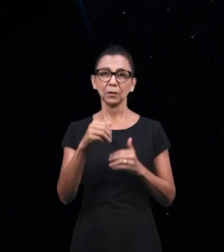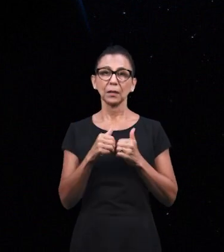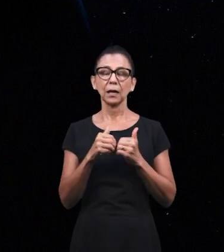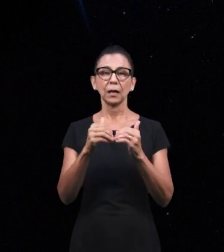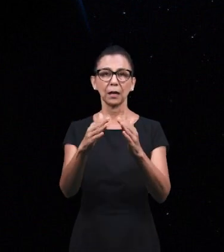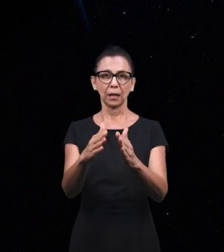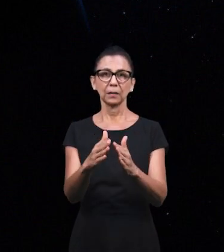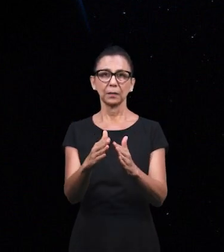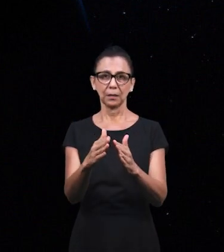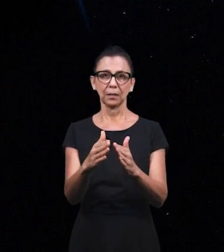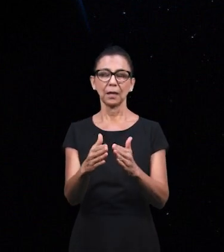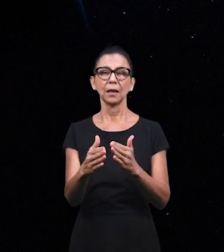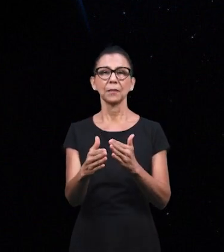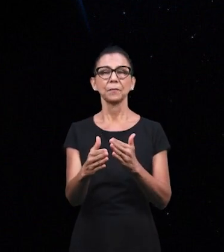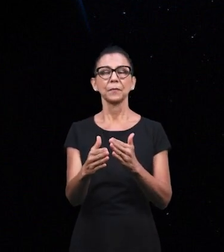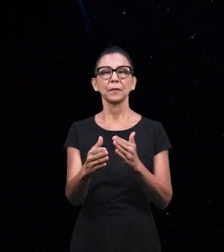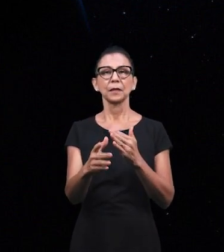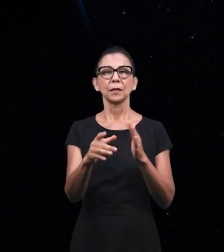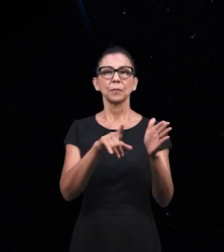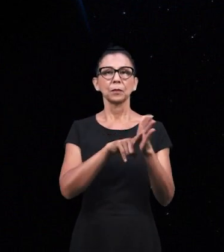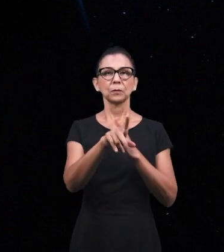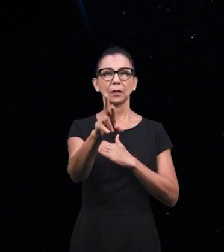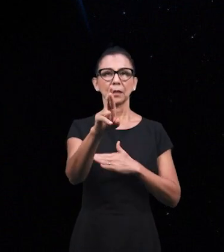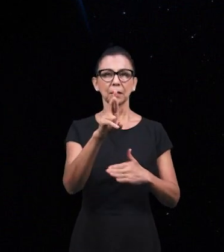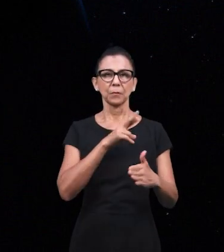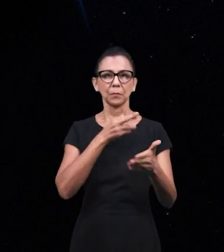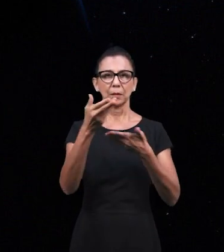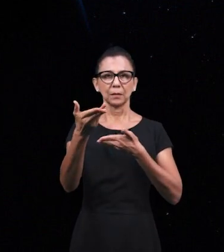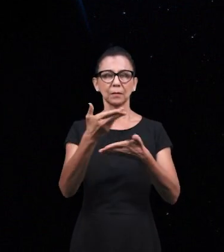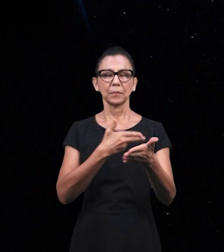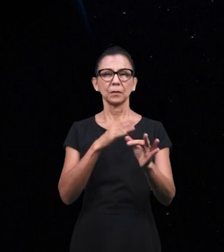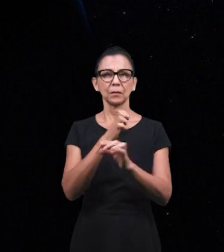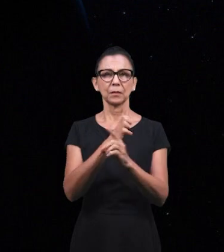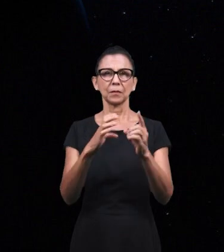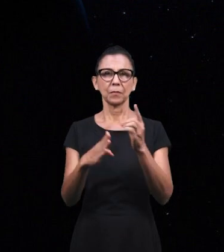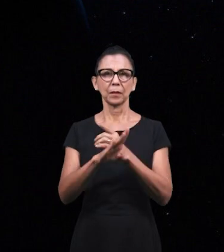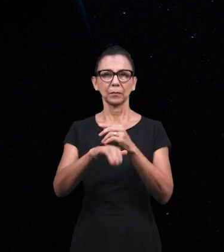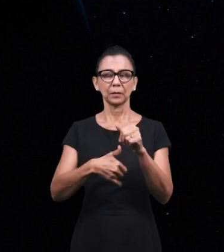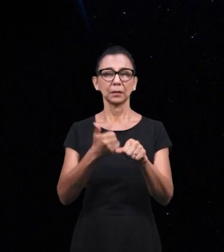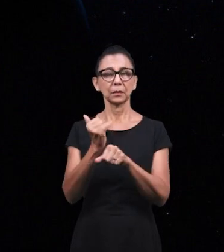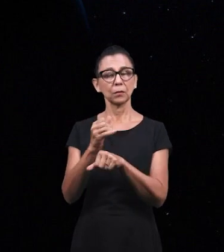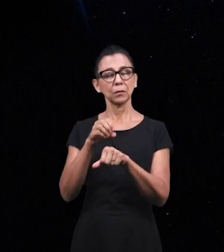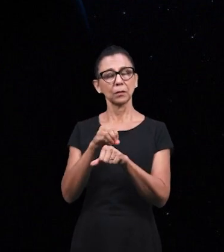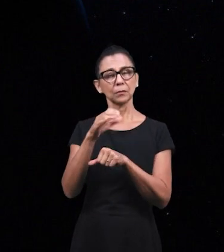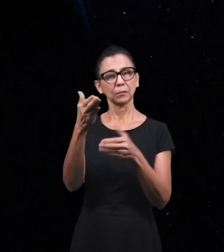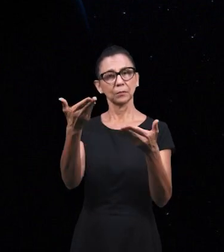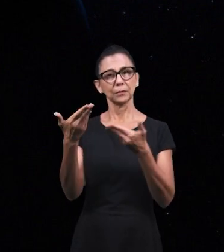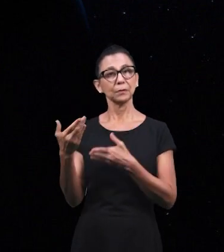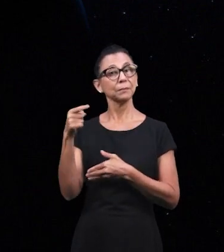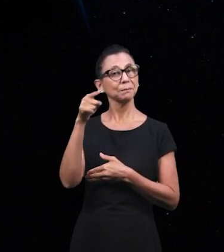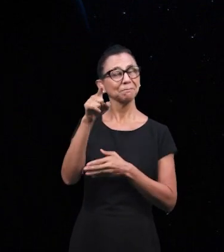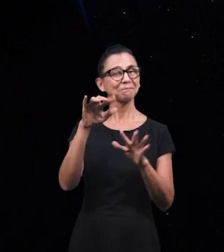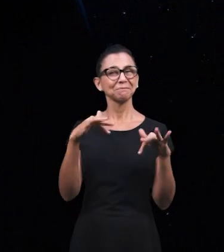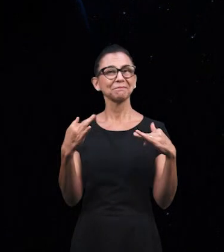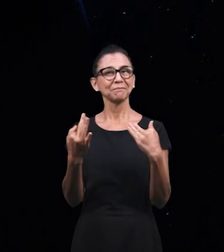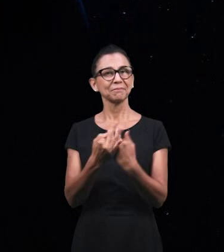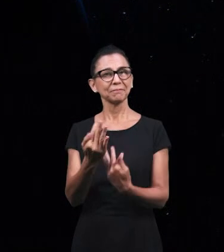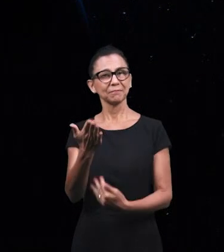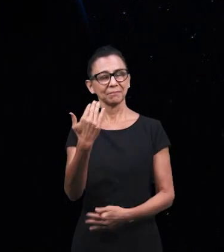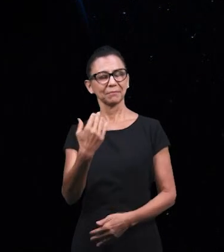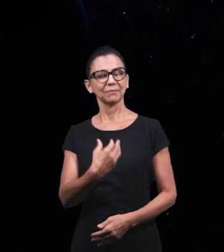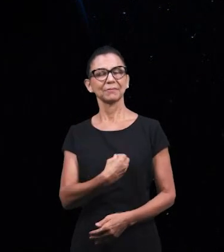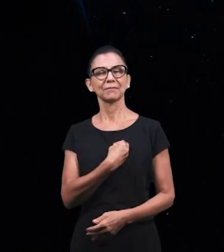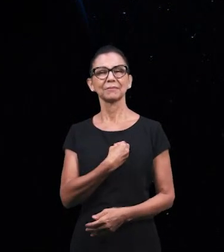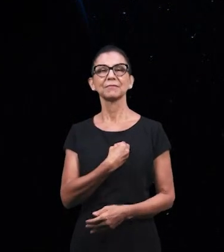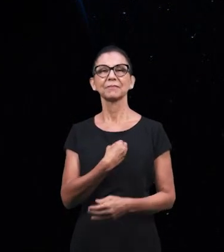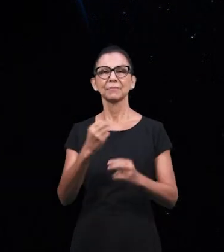às participações da Escola Bíblica Dominical, transmitidas por esse canal. Convidamos você e sua família para